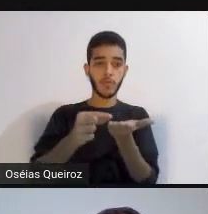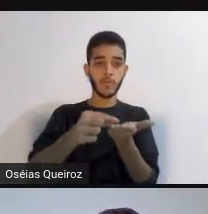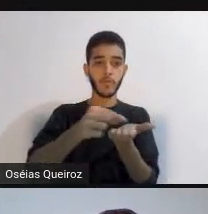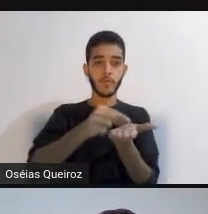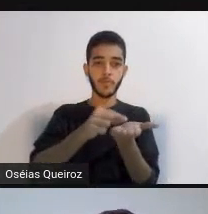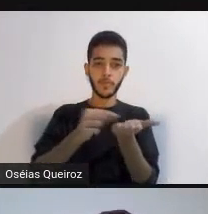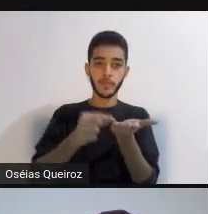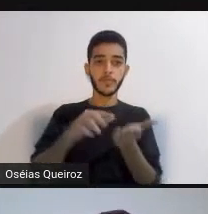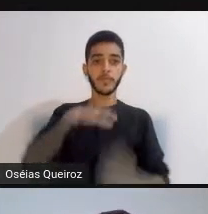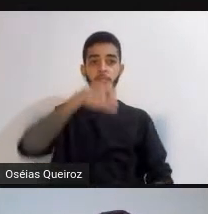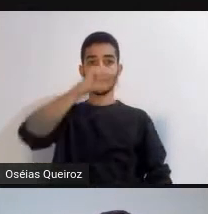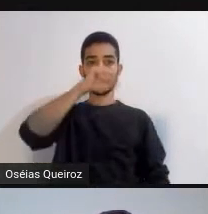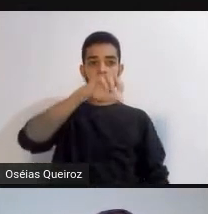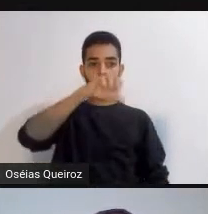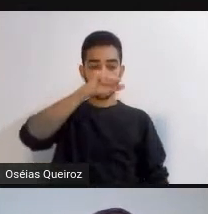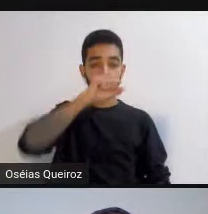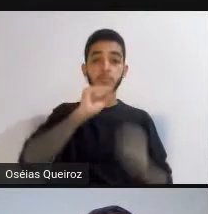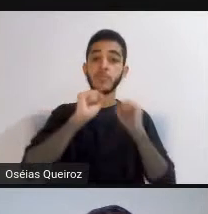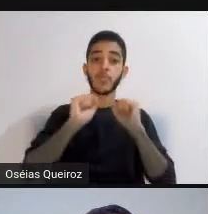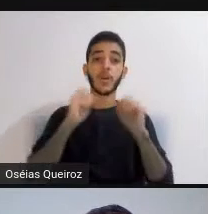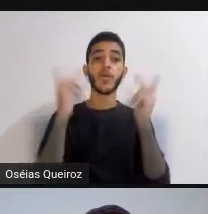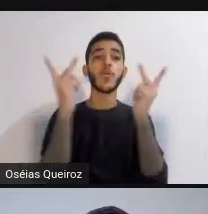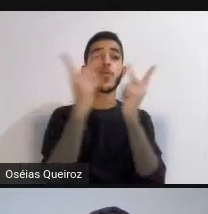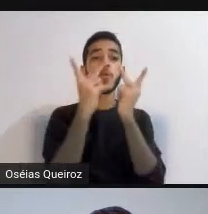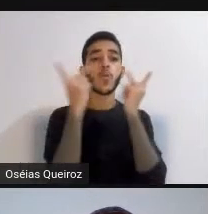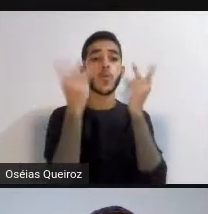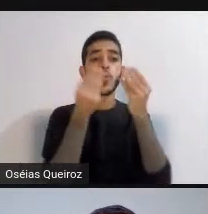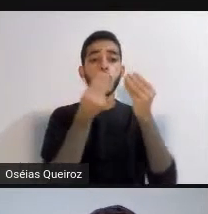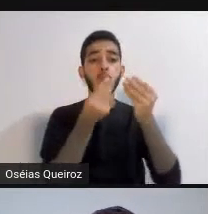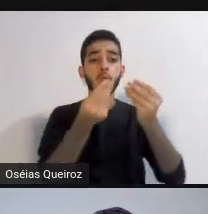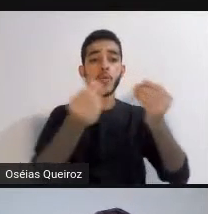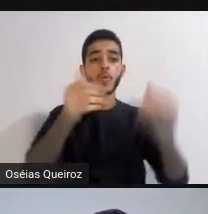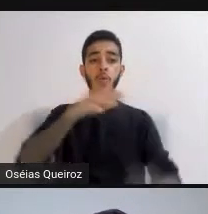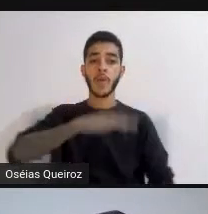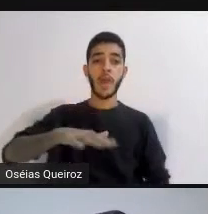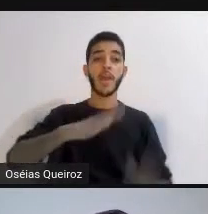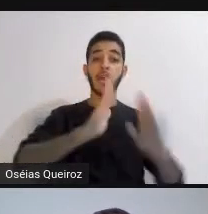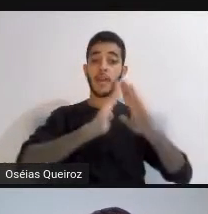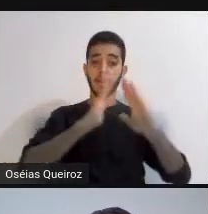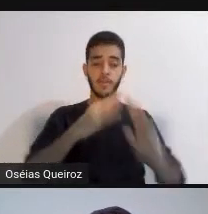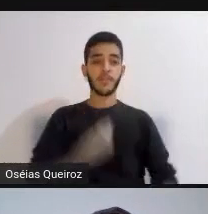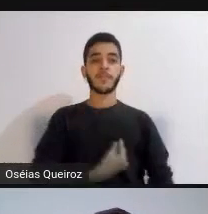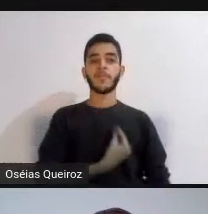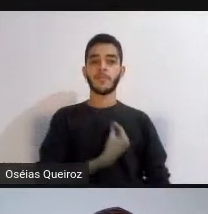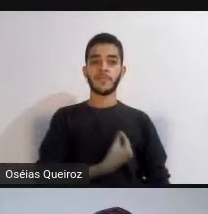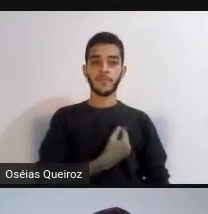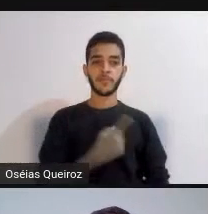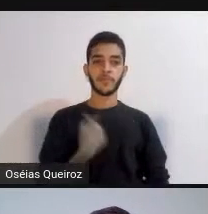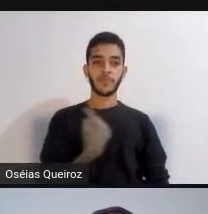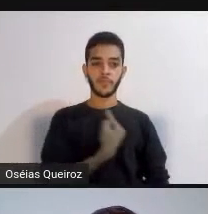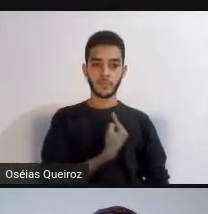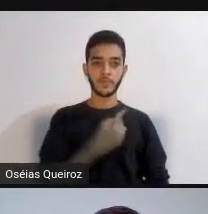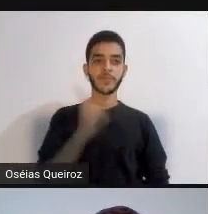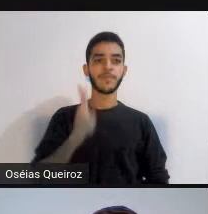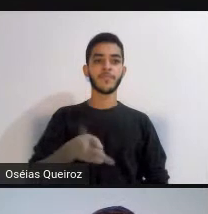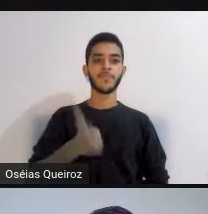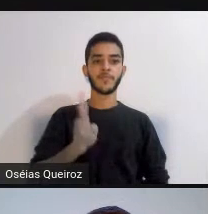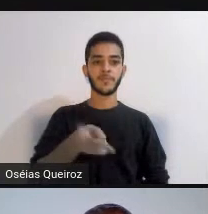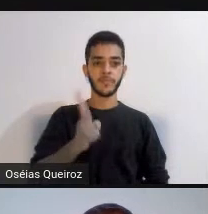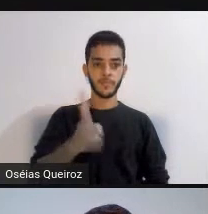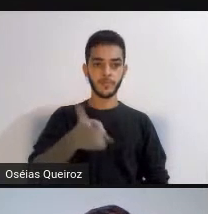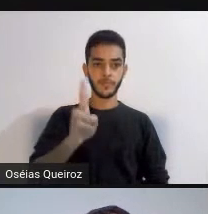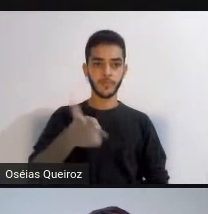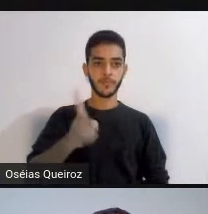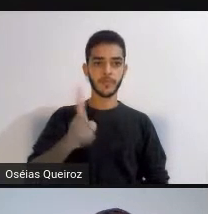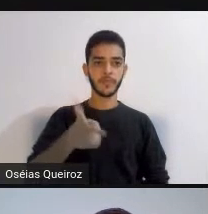ar. Então, isso é algo muito evidente, por exemplo, em áreas urbanas. Praticamente nós, o tempo inteiro, estamos